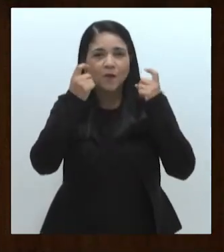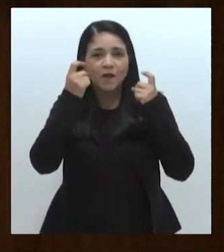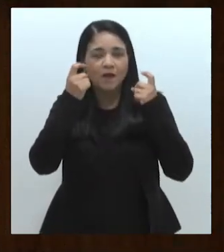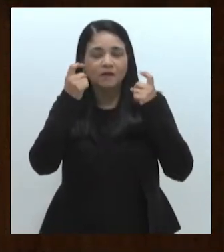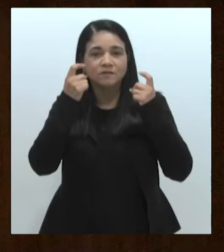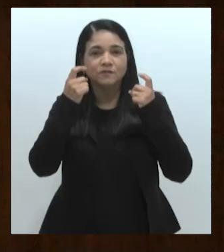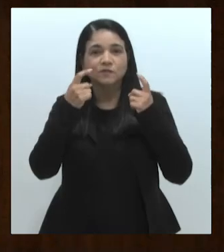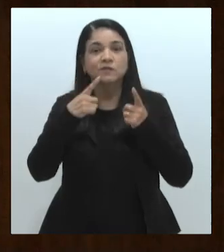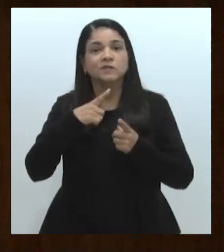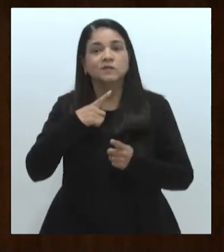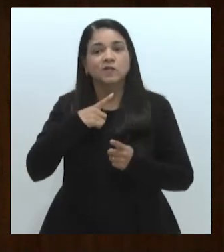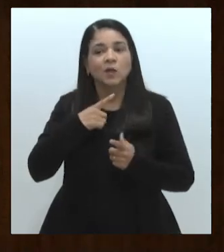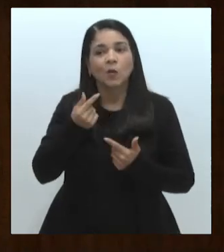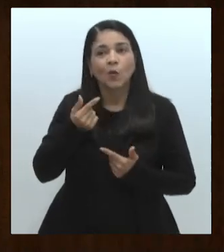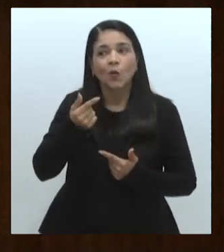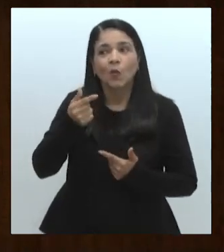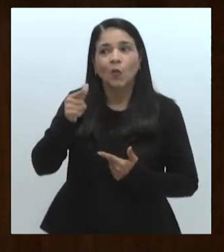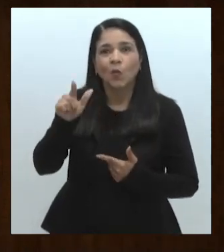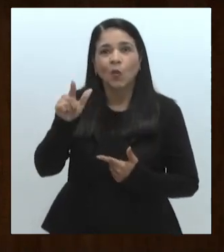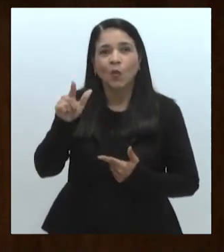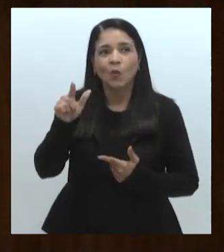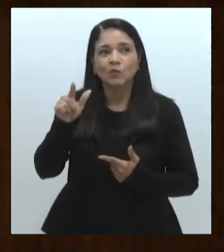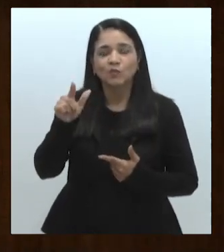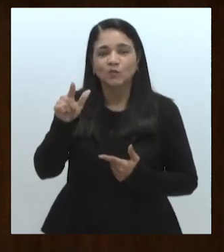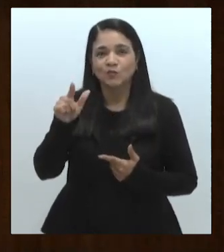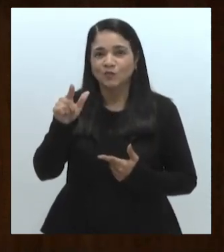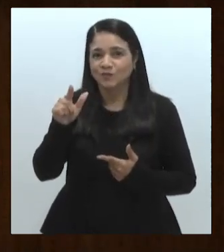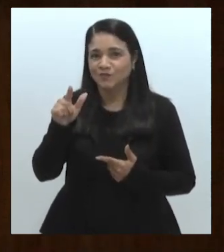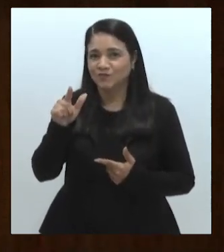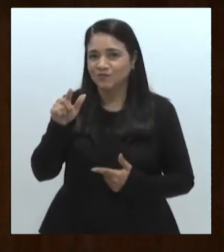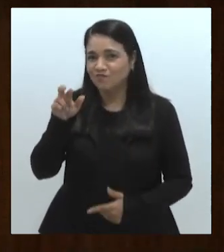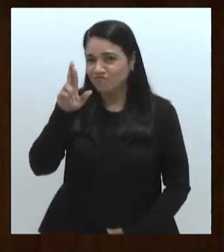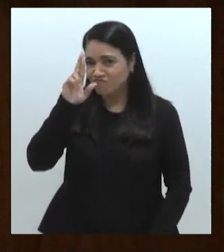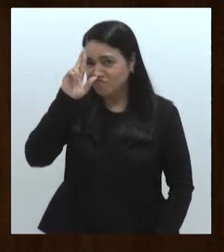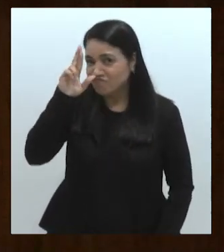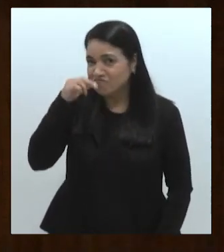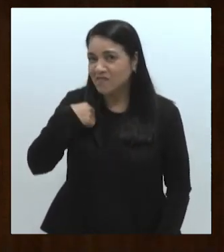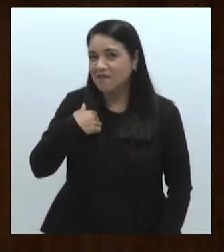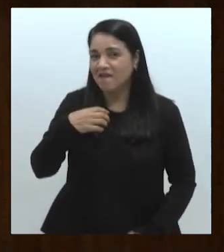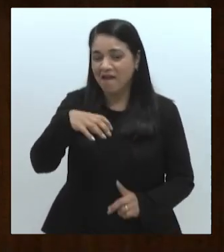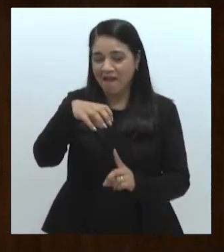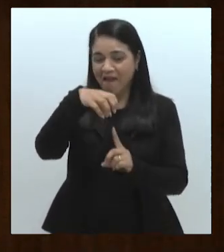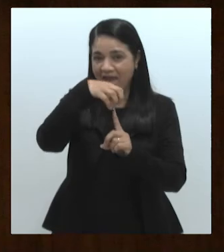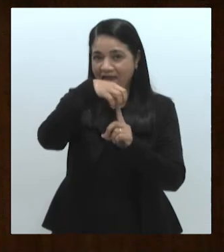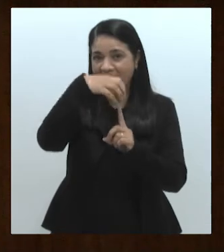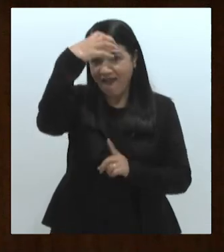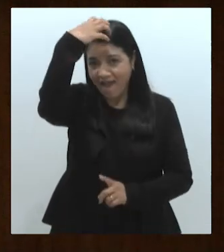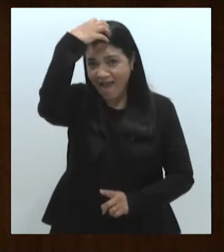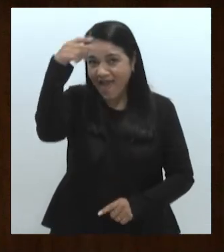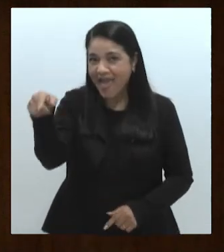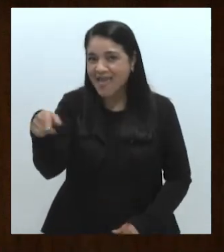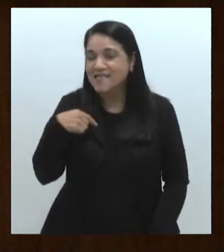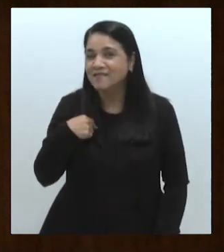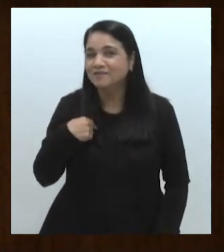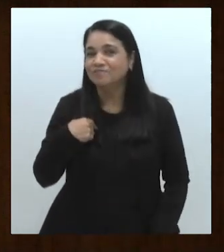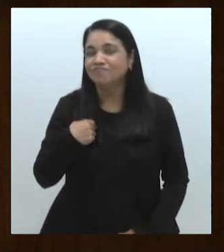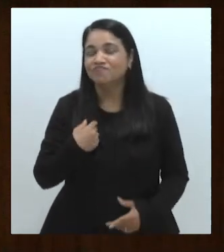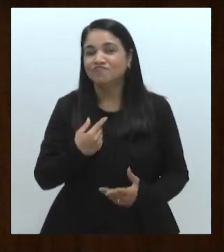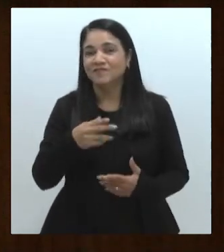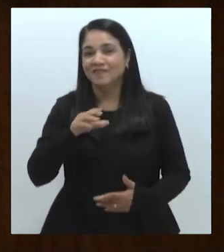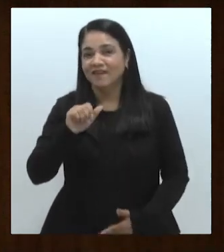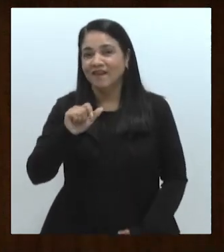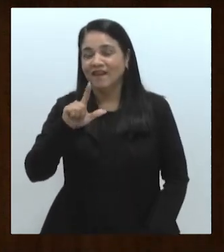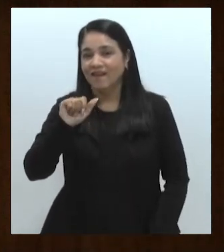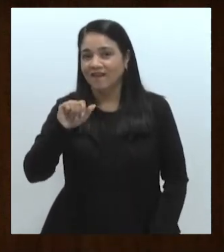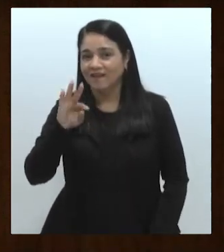tem um outro rei dos laticínios aqui, que é o deputado Bruno Boareto. Ele está até fingindo